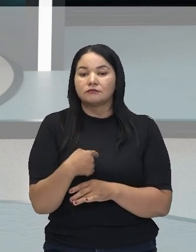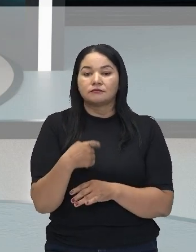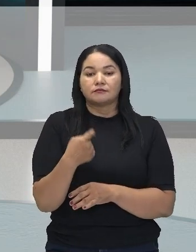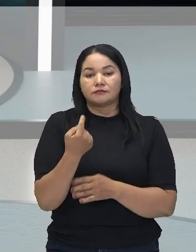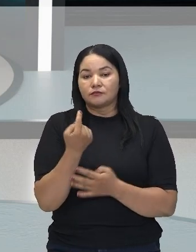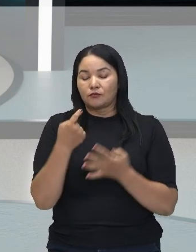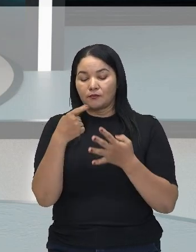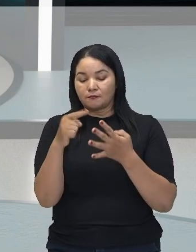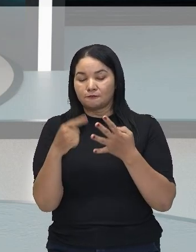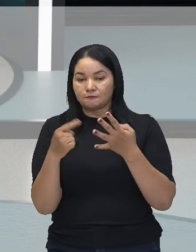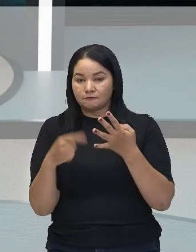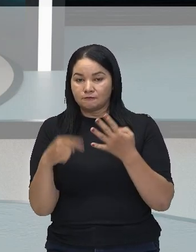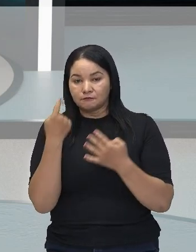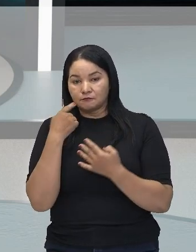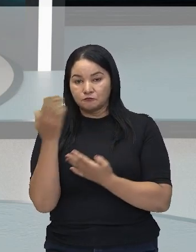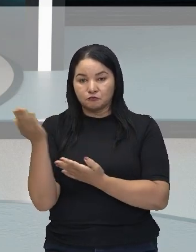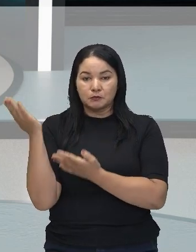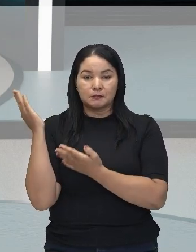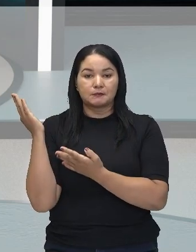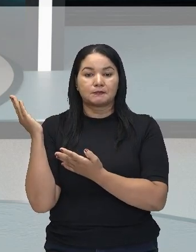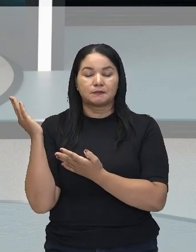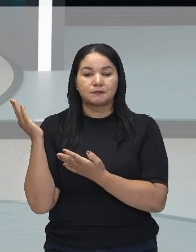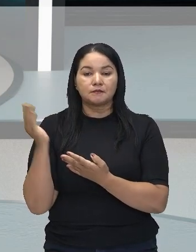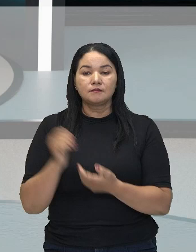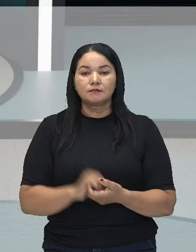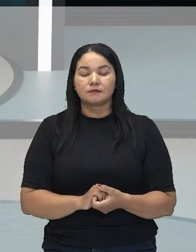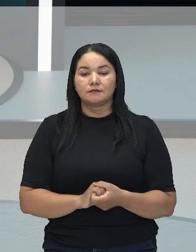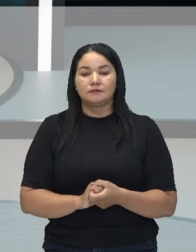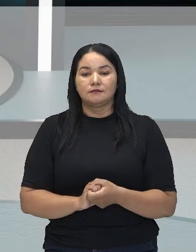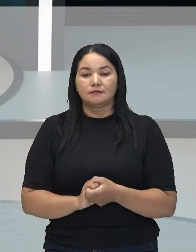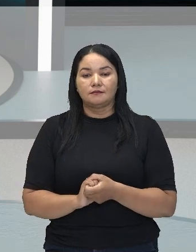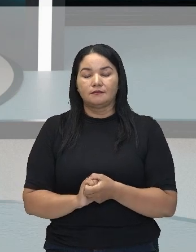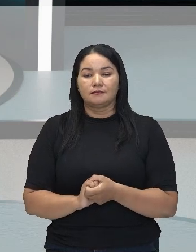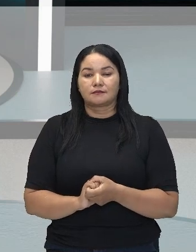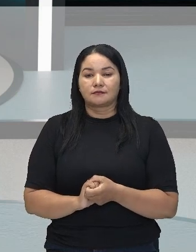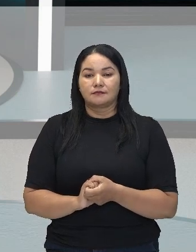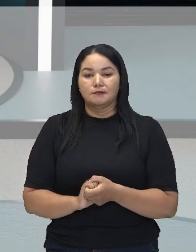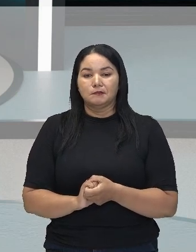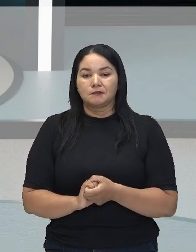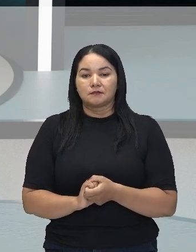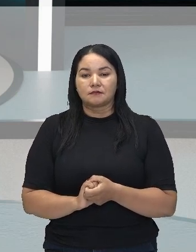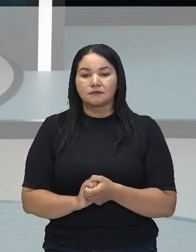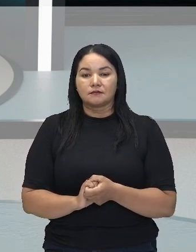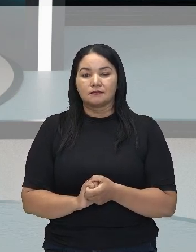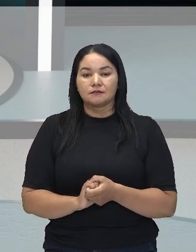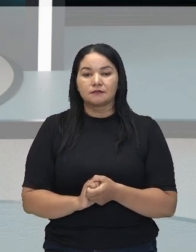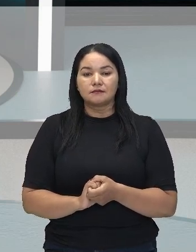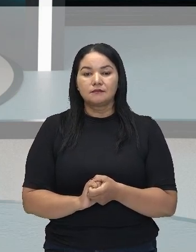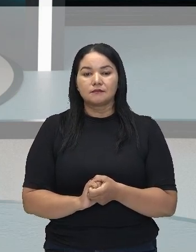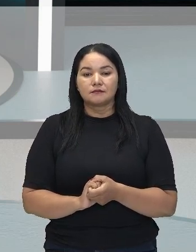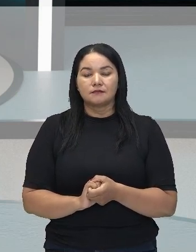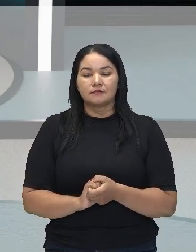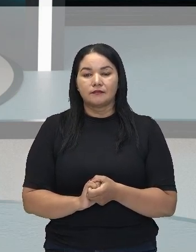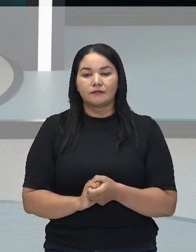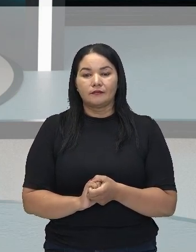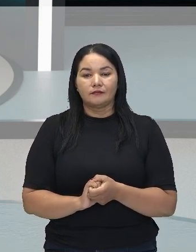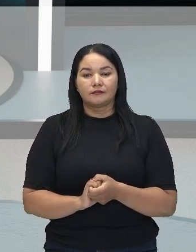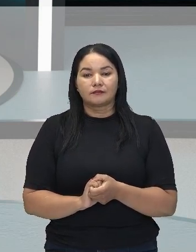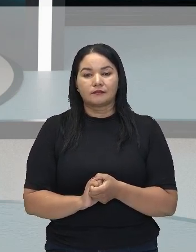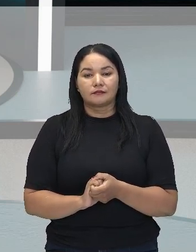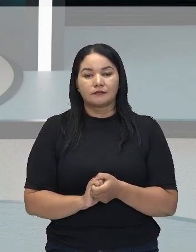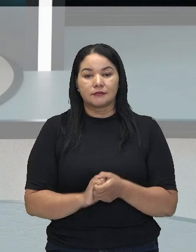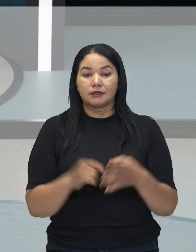me, para tu, te, para ele, ella, usted, lo, la, ok? Aqui essas